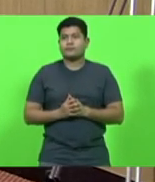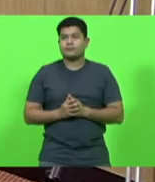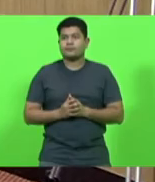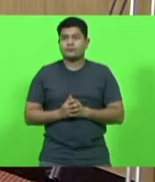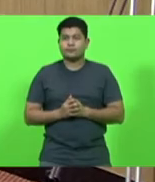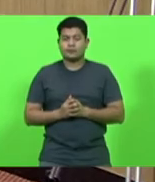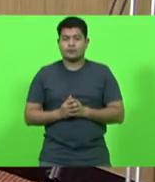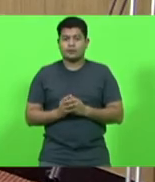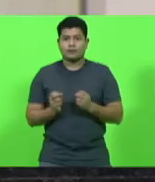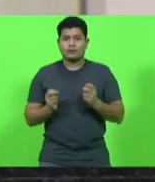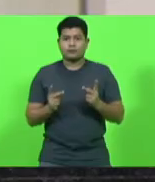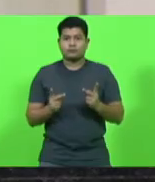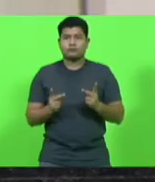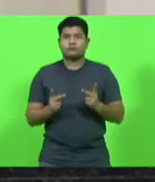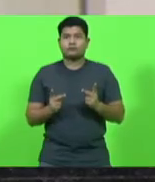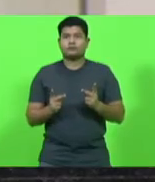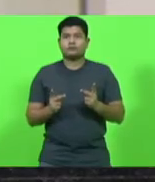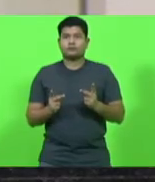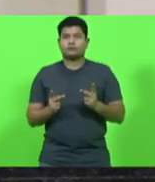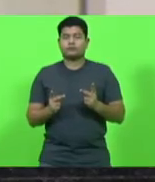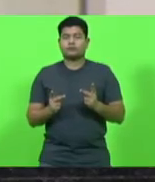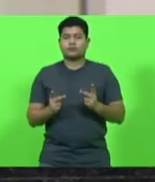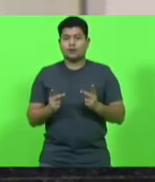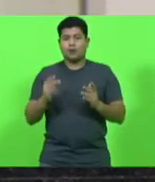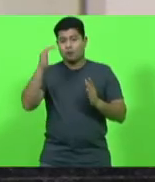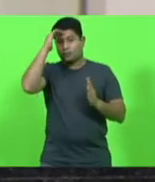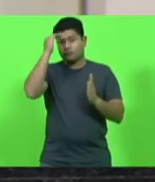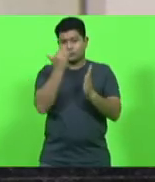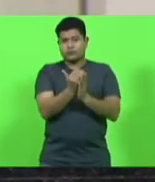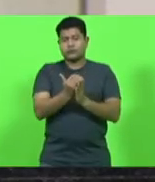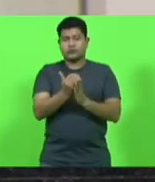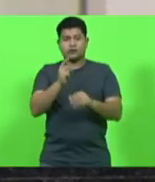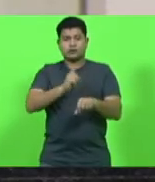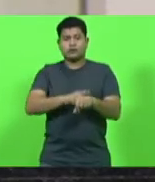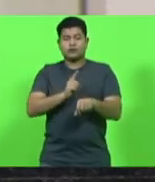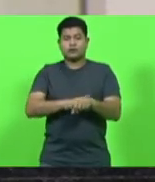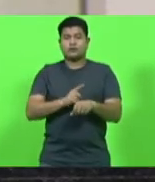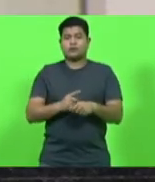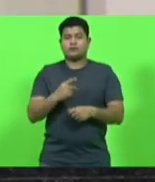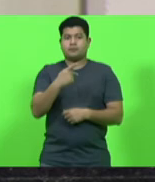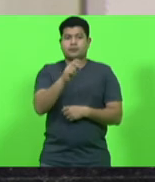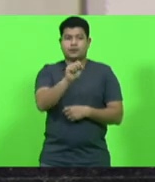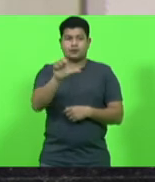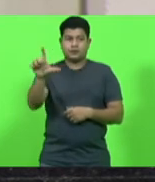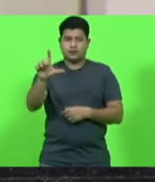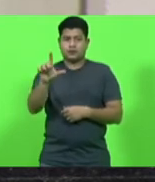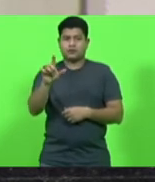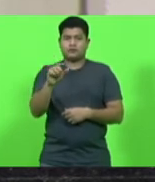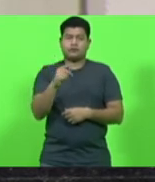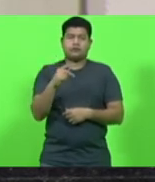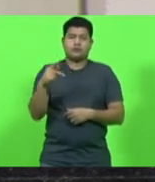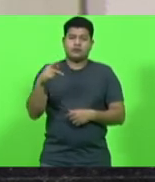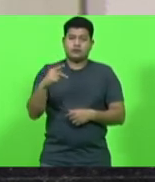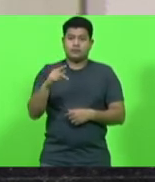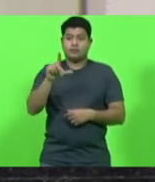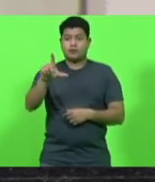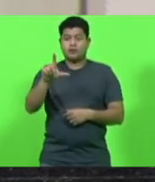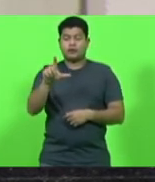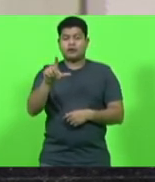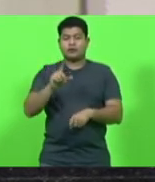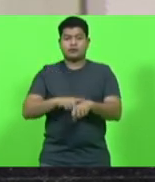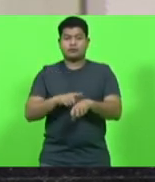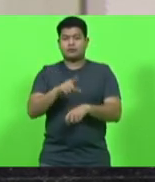Ok, faremos o protocolo aqui, bloco PSL, Partido Liberal, 15 minutos.